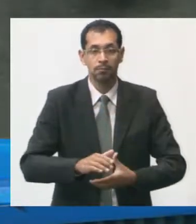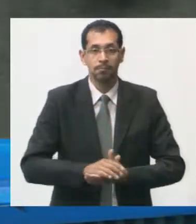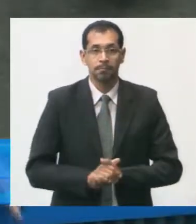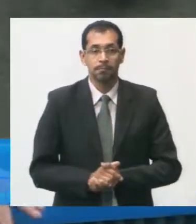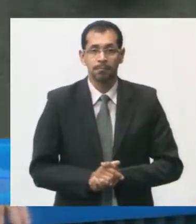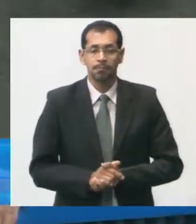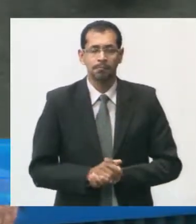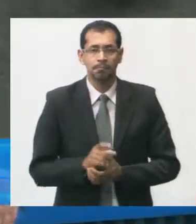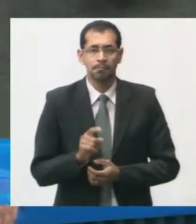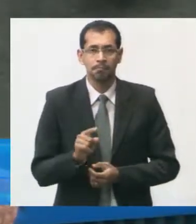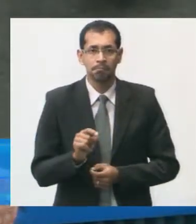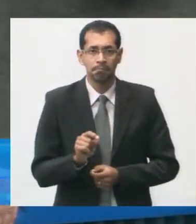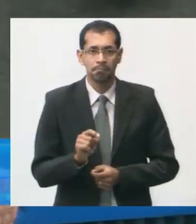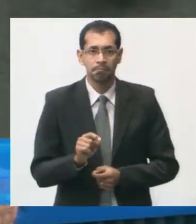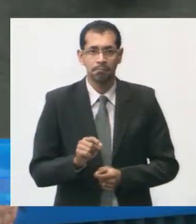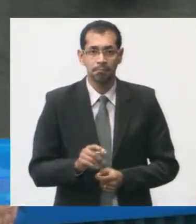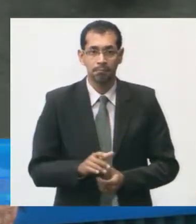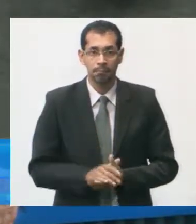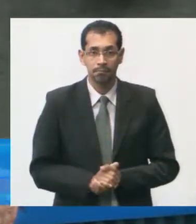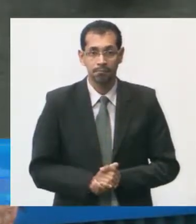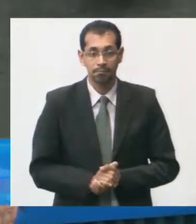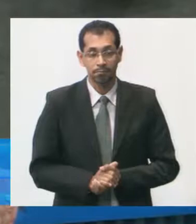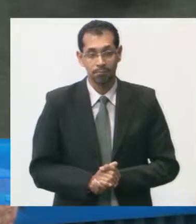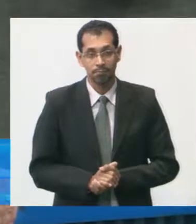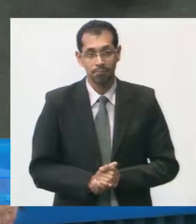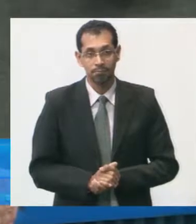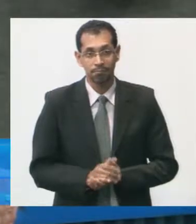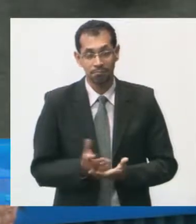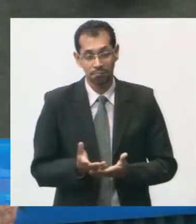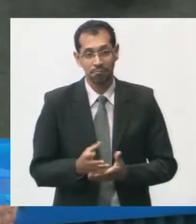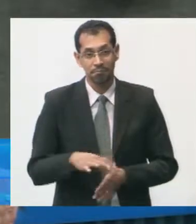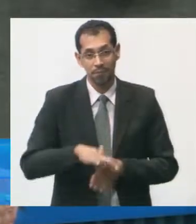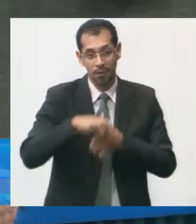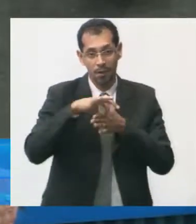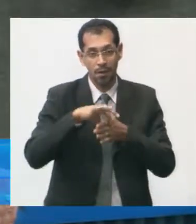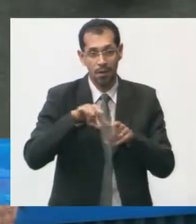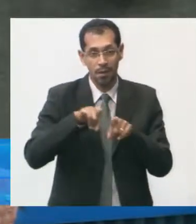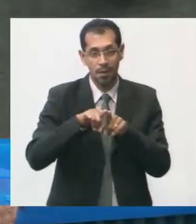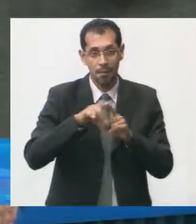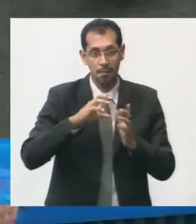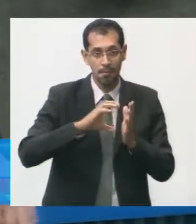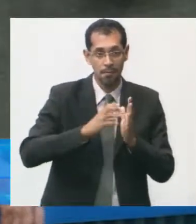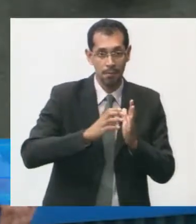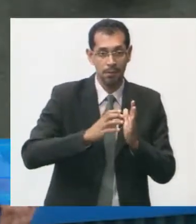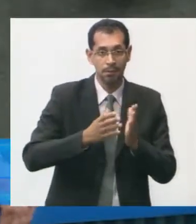tratar liderança partidária e comunitária também, é porque eu ia falar de comunidade,